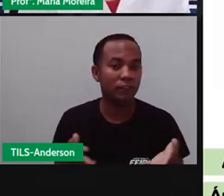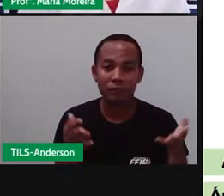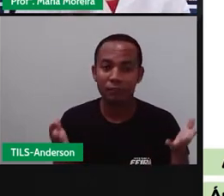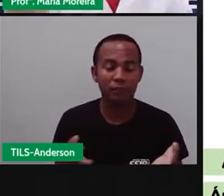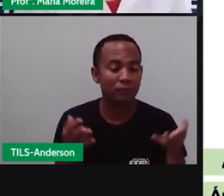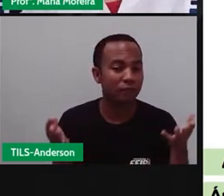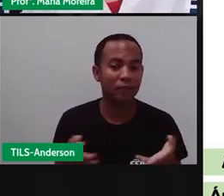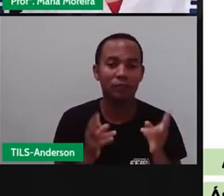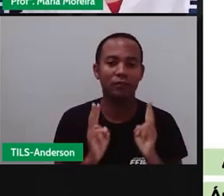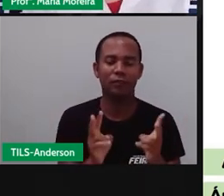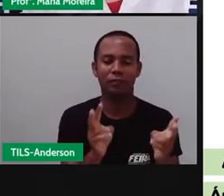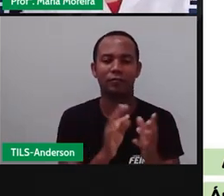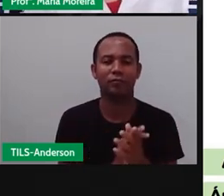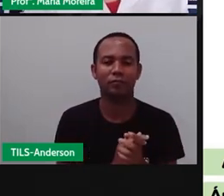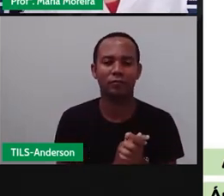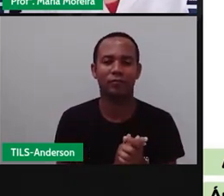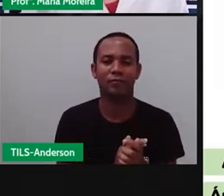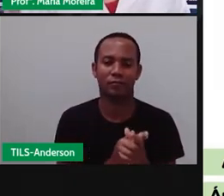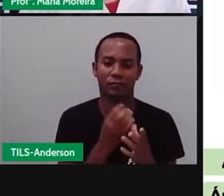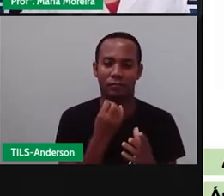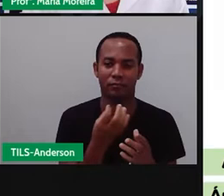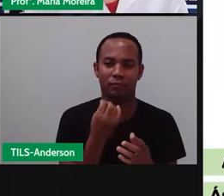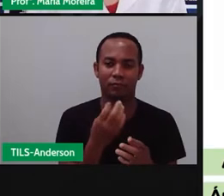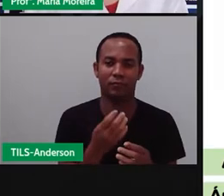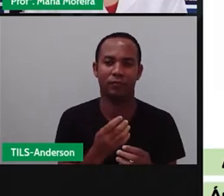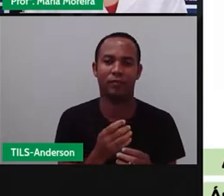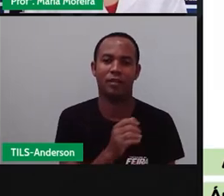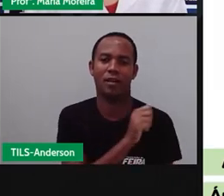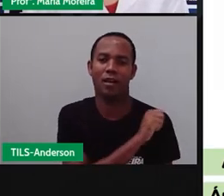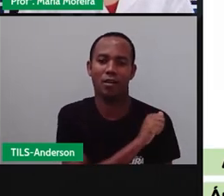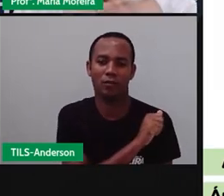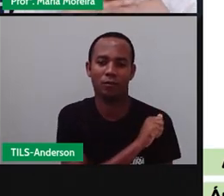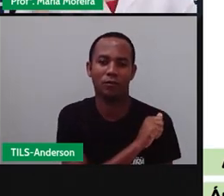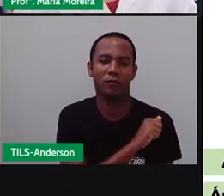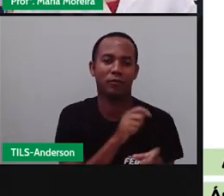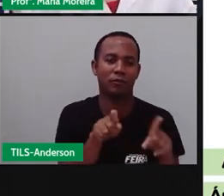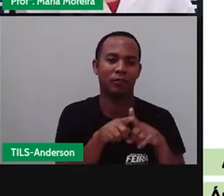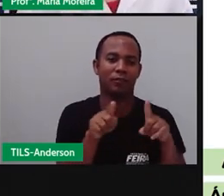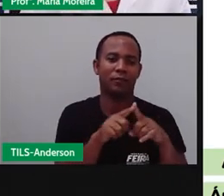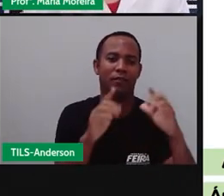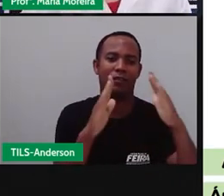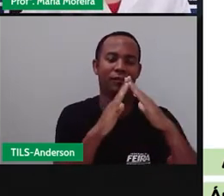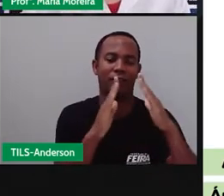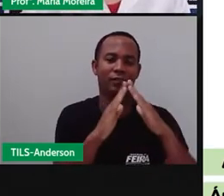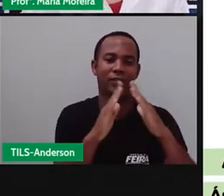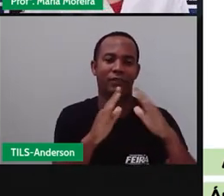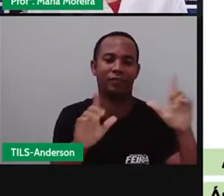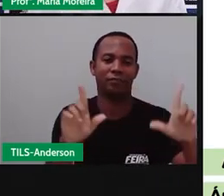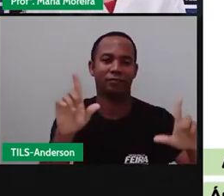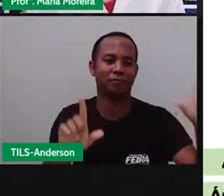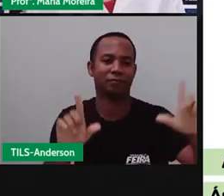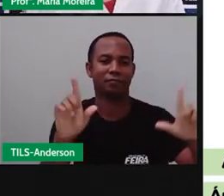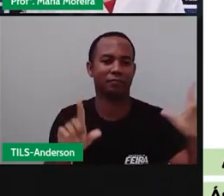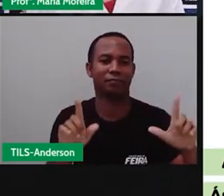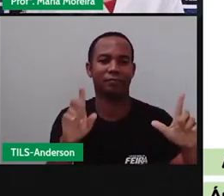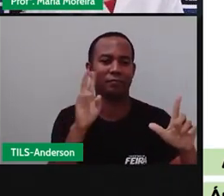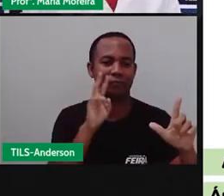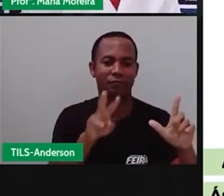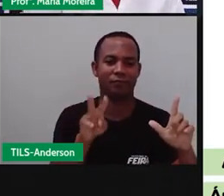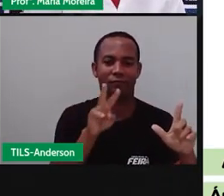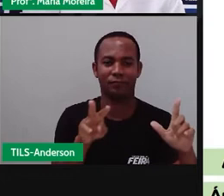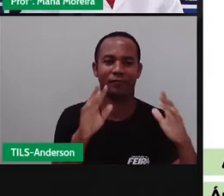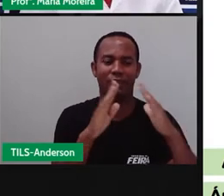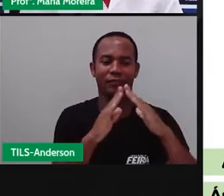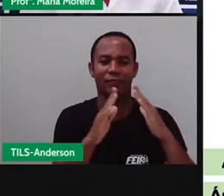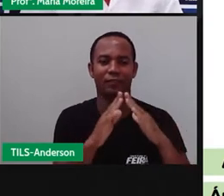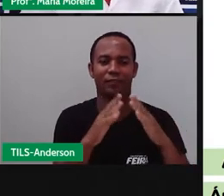conhecíamos, estamos todos desbravando ao mesmo tempo. E os alunos que estão aí também nos assistindo de coração aberto, nos recebendo todos os dias em nossa casa.